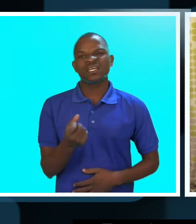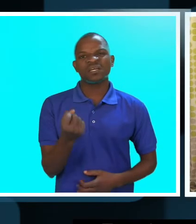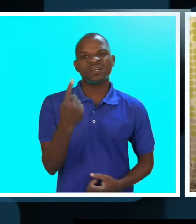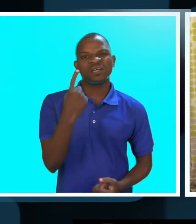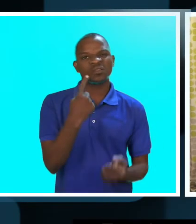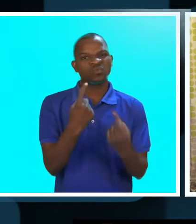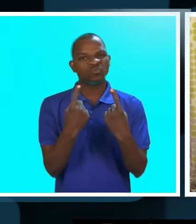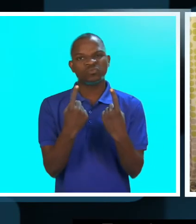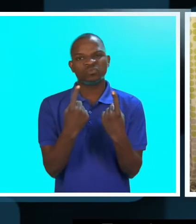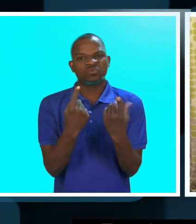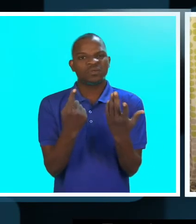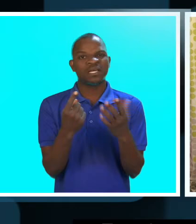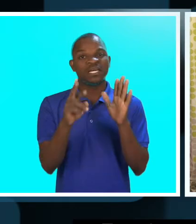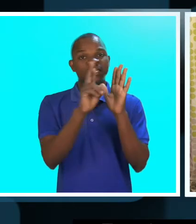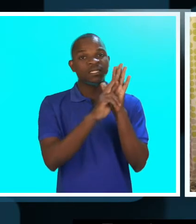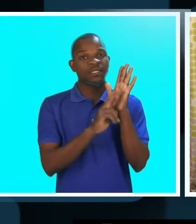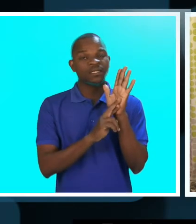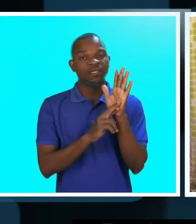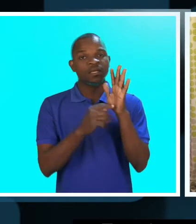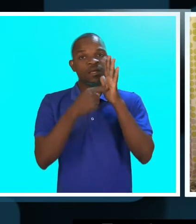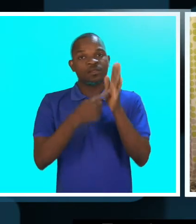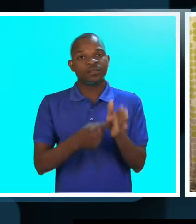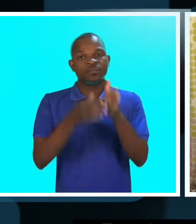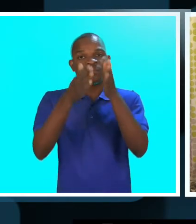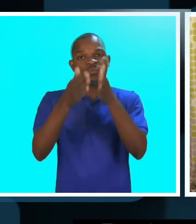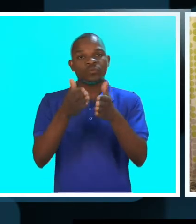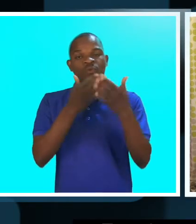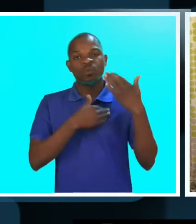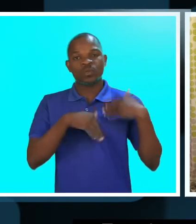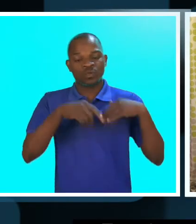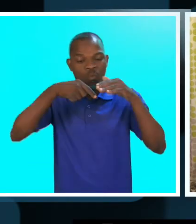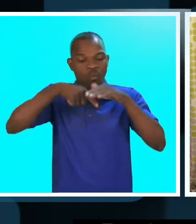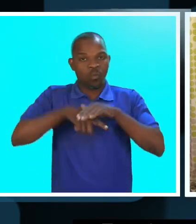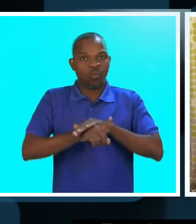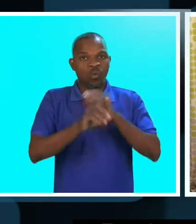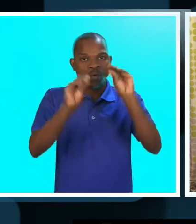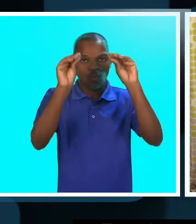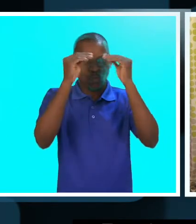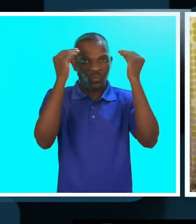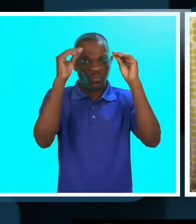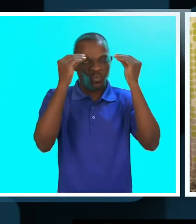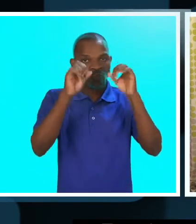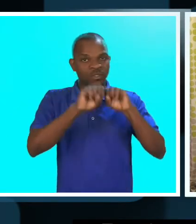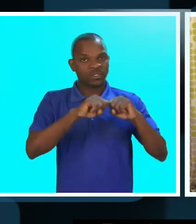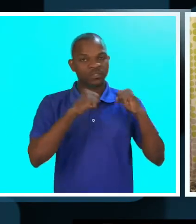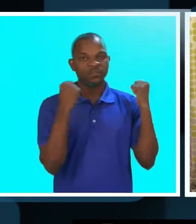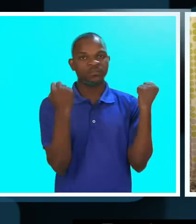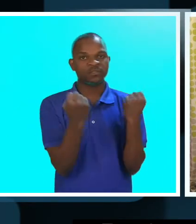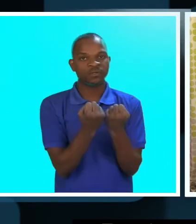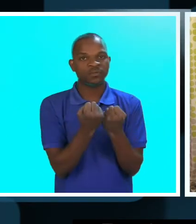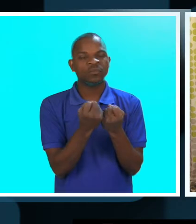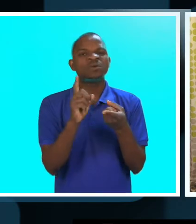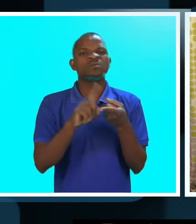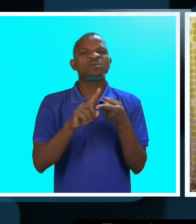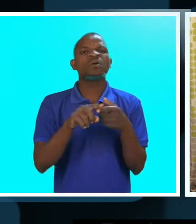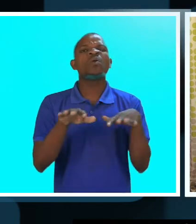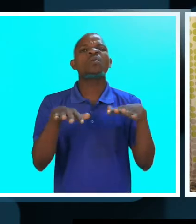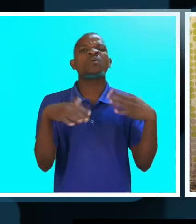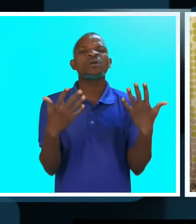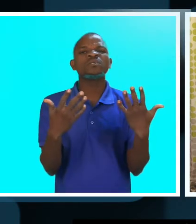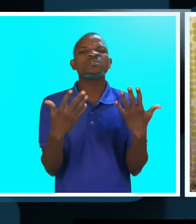Tem alguns requisitos para quem queira, talvez, ingressar a algum curso a nível da